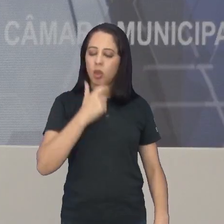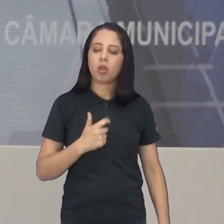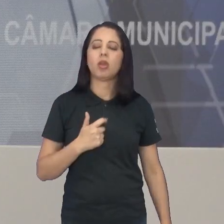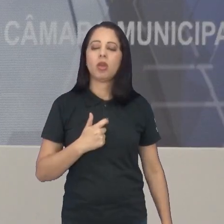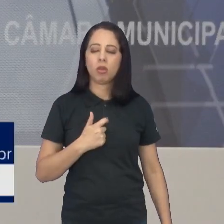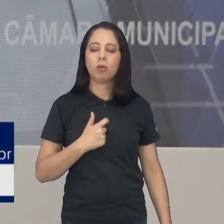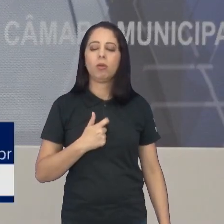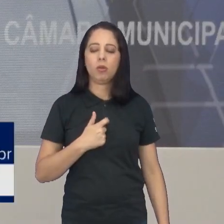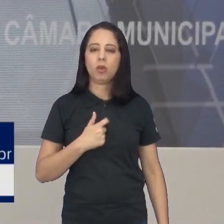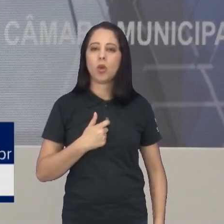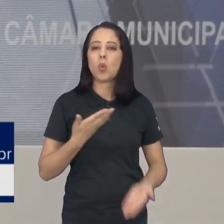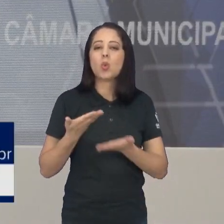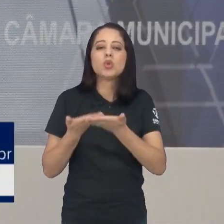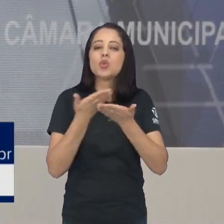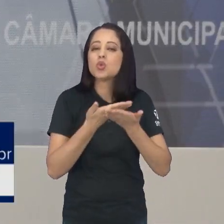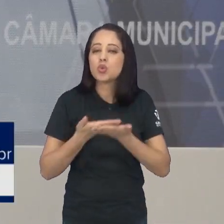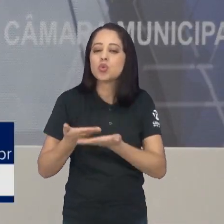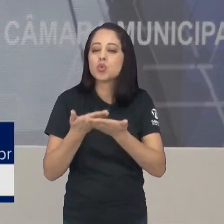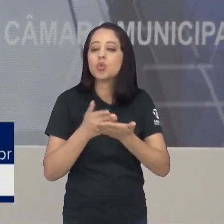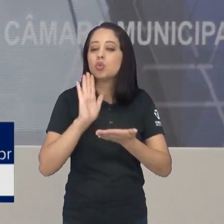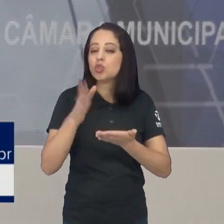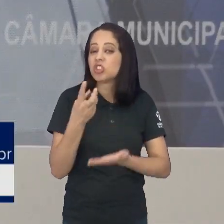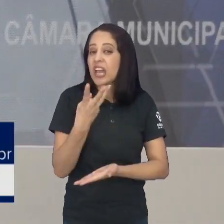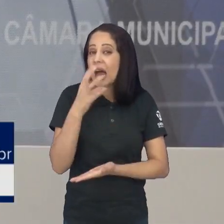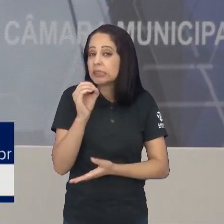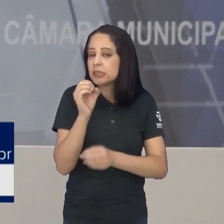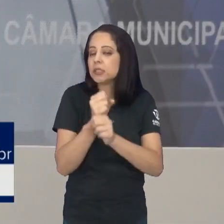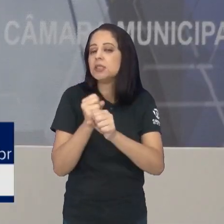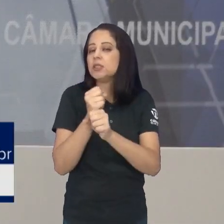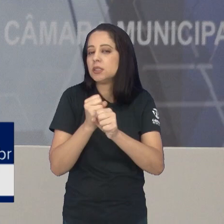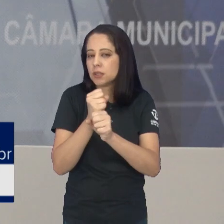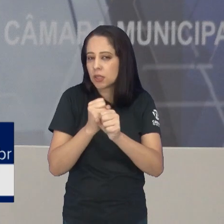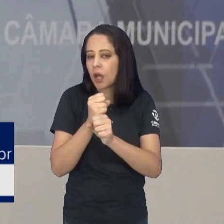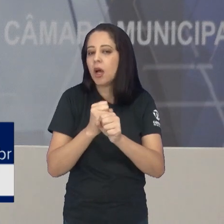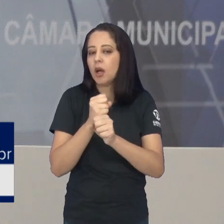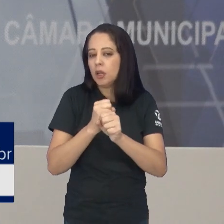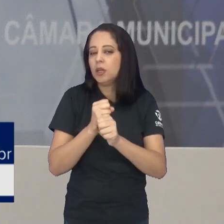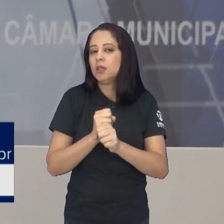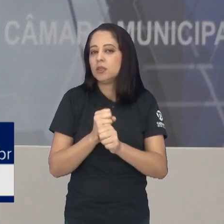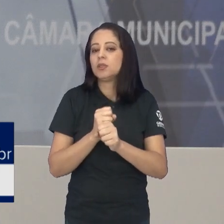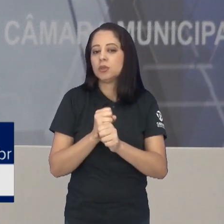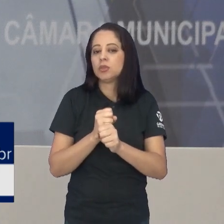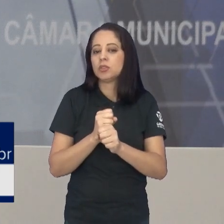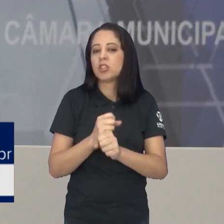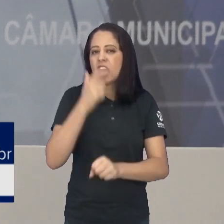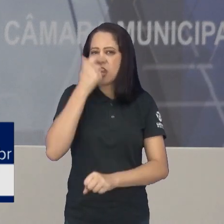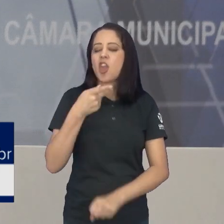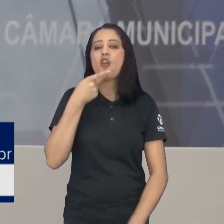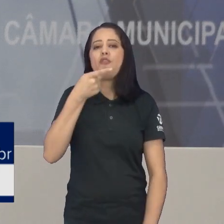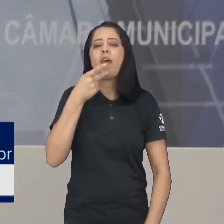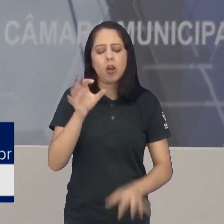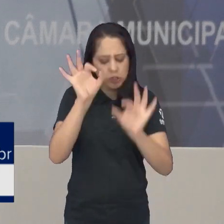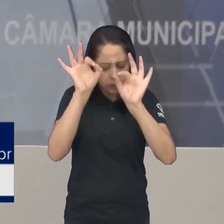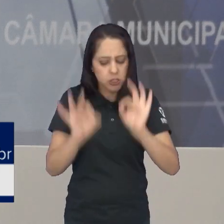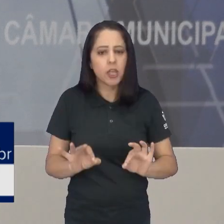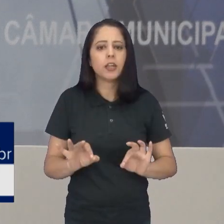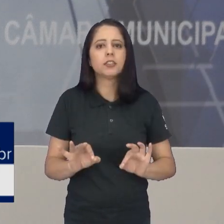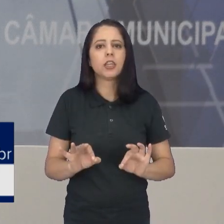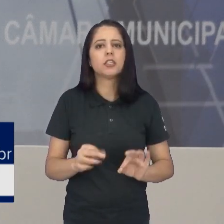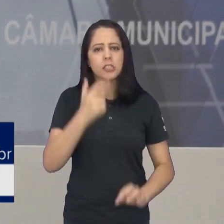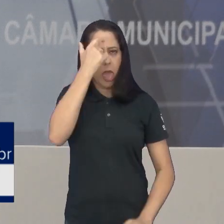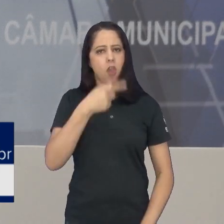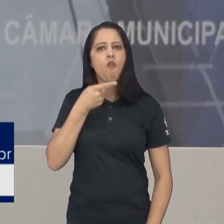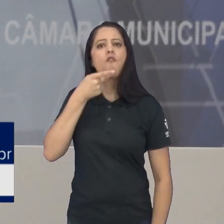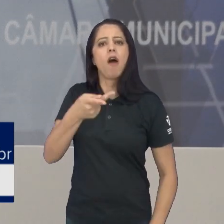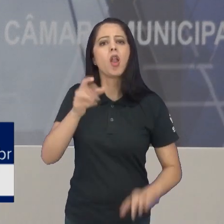graças a Deus, eu estudo já há mais de 30 anos, né, sobre o urbanismo da cidade e falo com muita convicção o que eu estou afirmando aqui